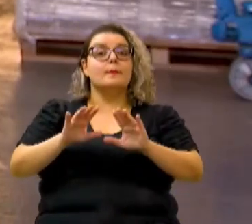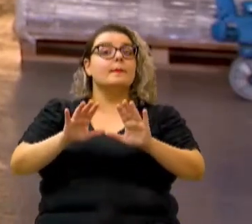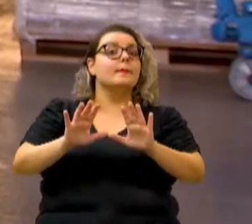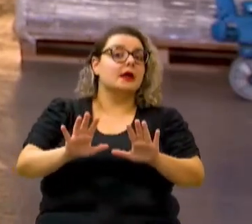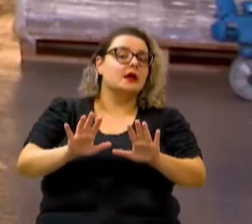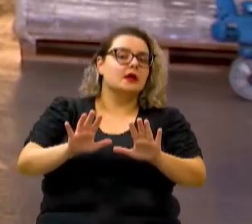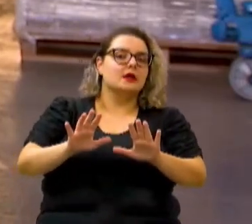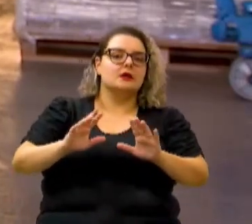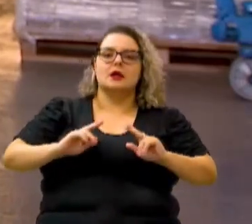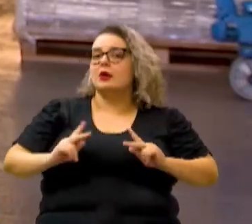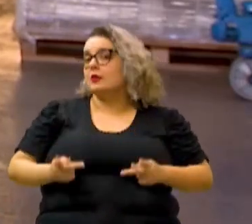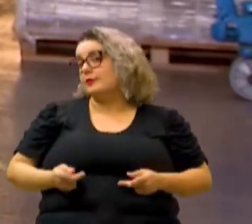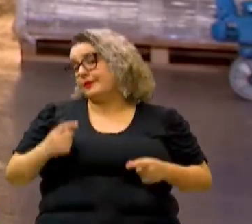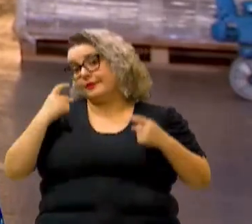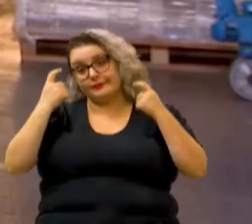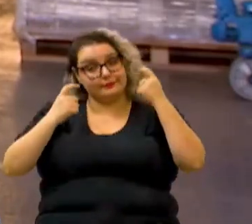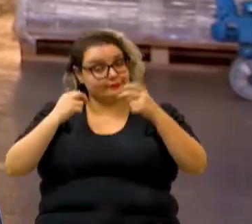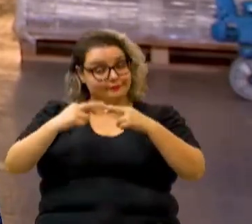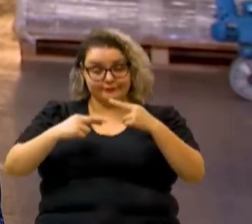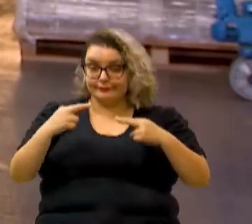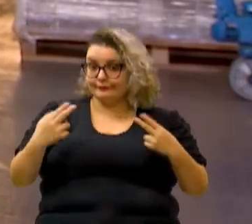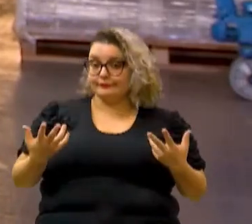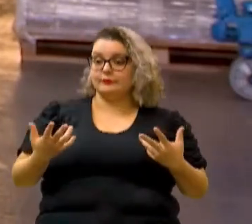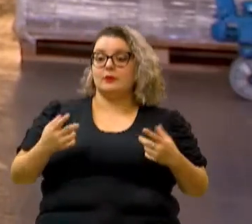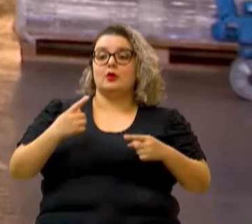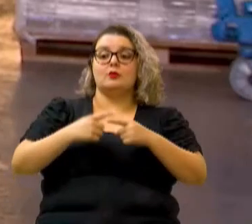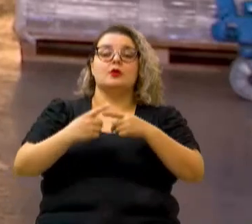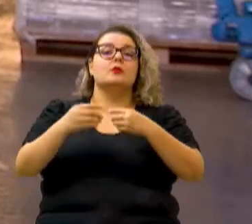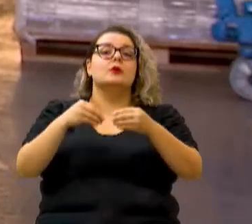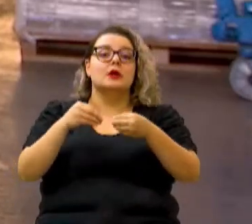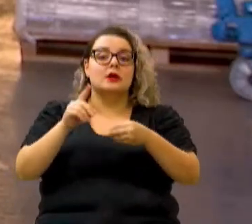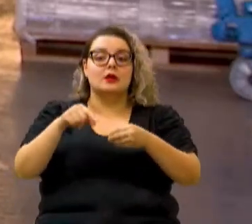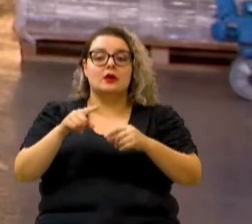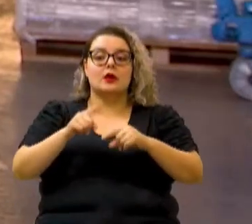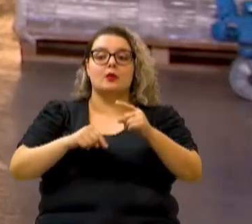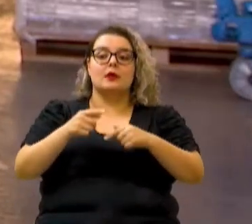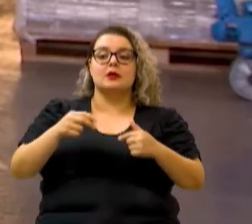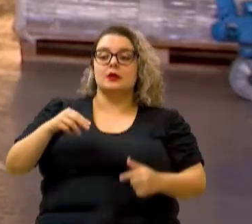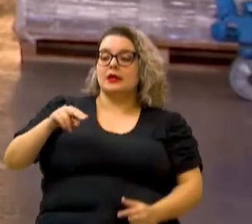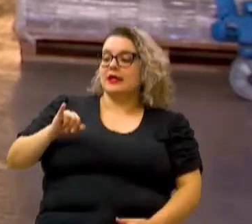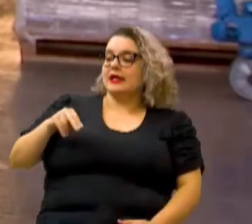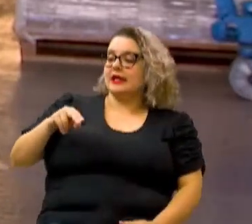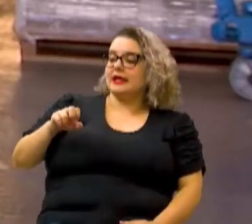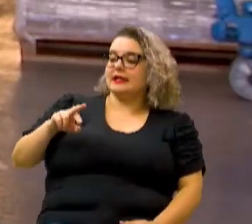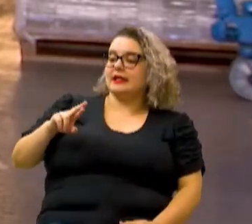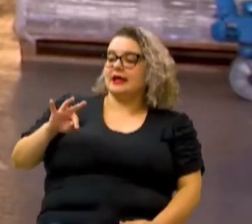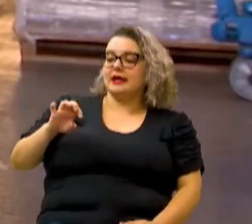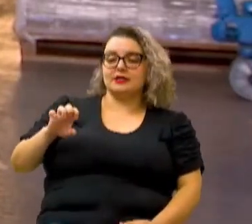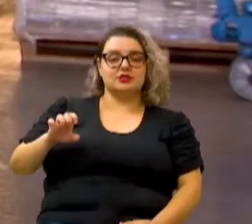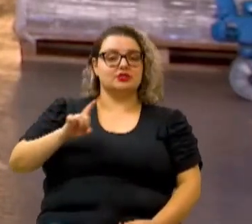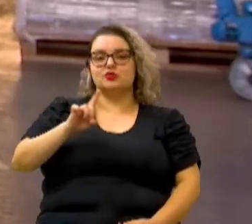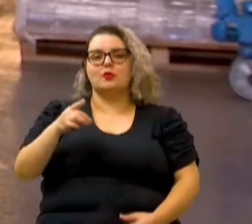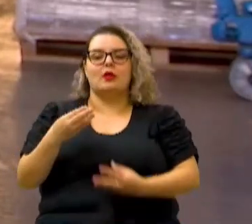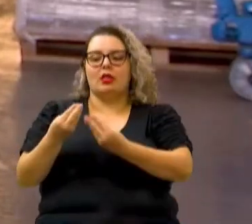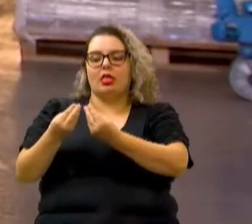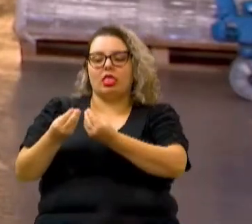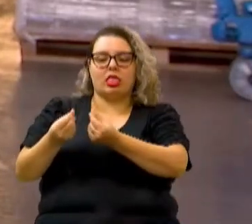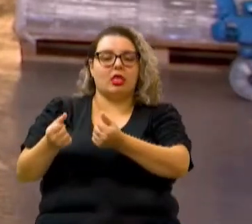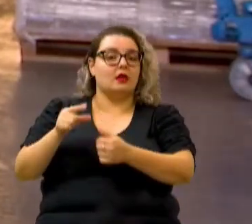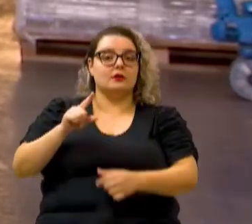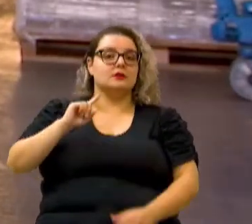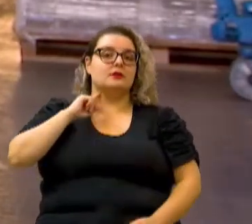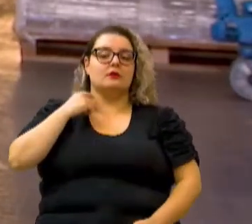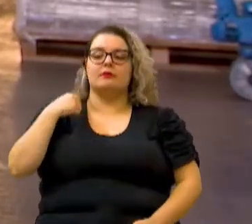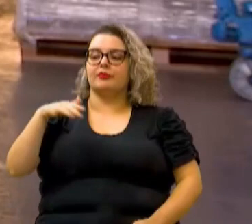usar o plástico, só que a humanidade não se preocupou com a reciclagem, porque o plástico ele é um material inerte, ele não é